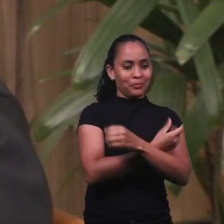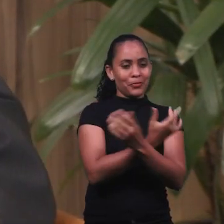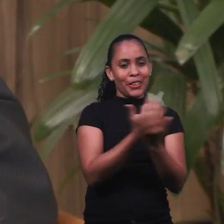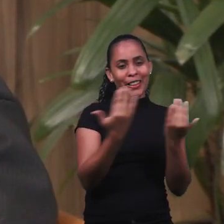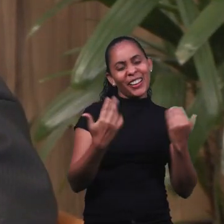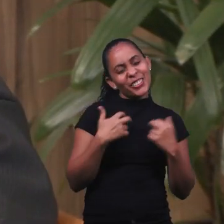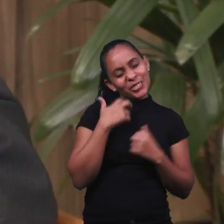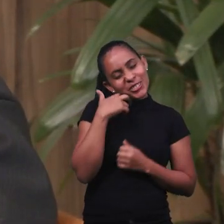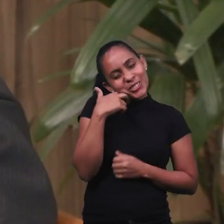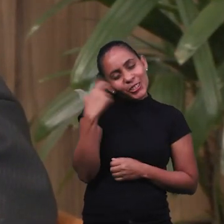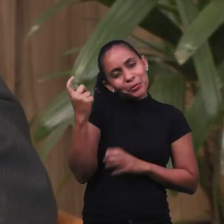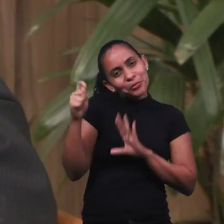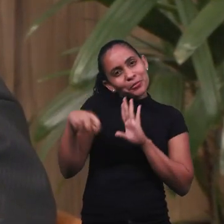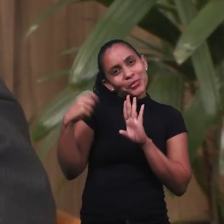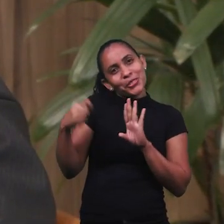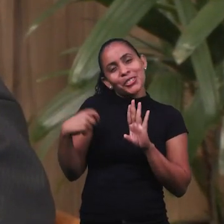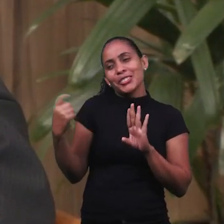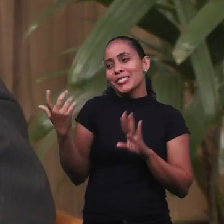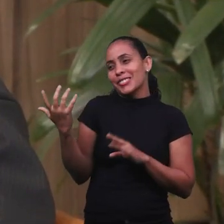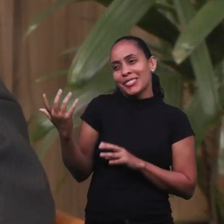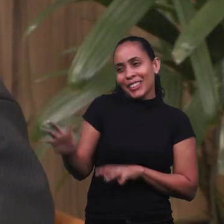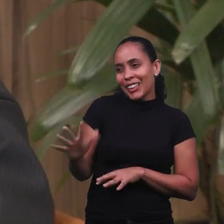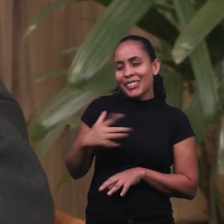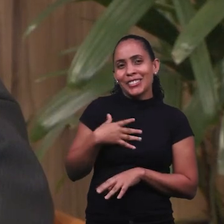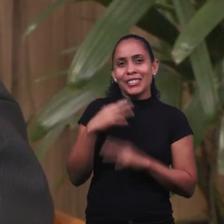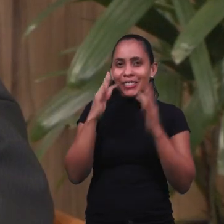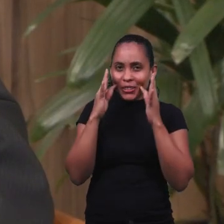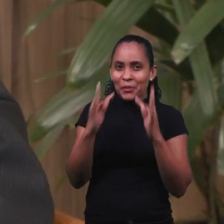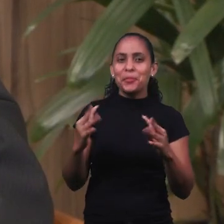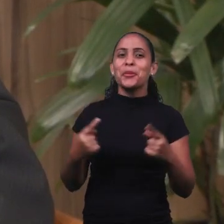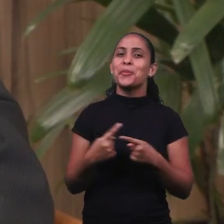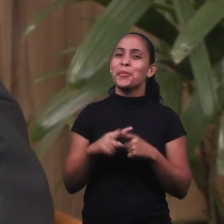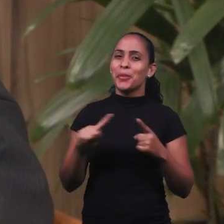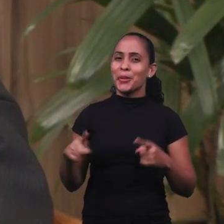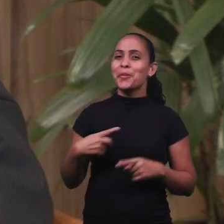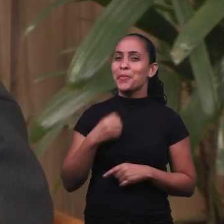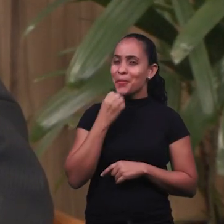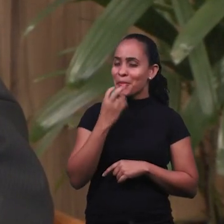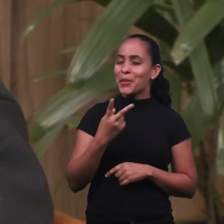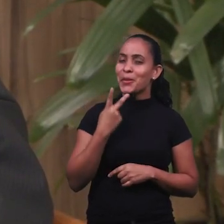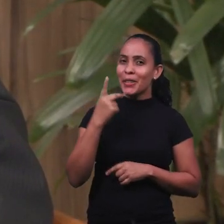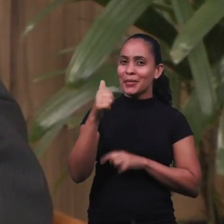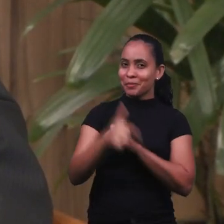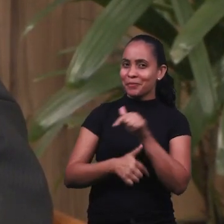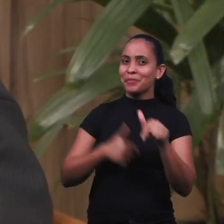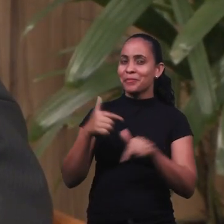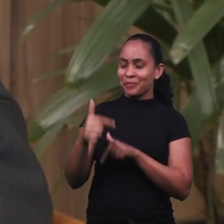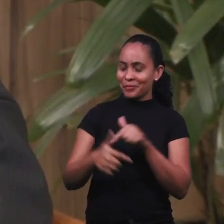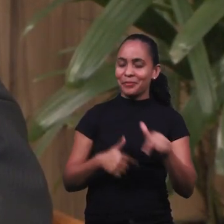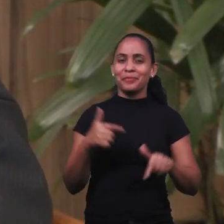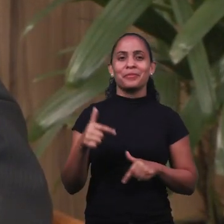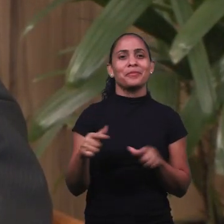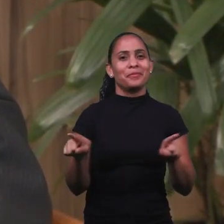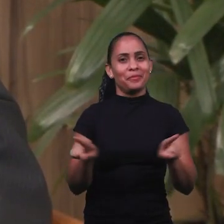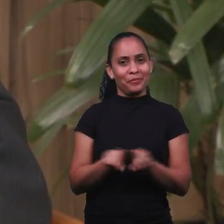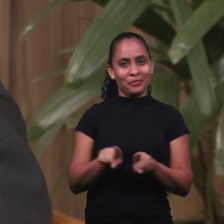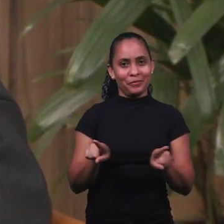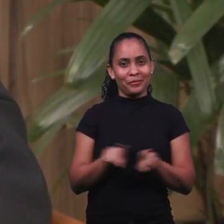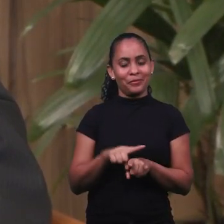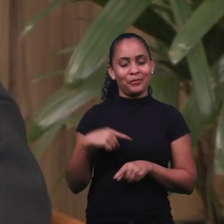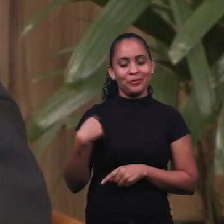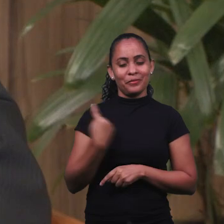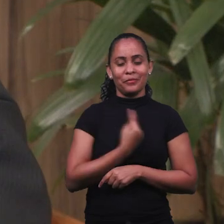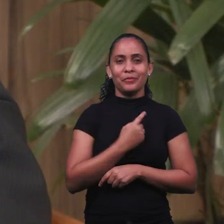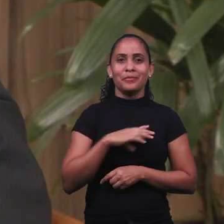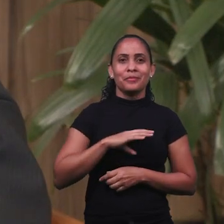talvez não quis gravar o vídeo, né, o testemunho dele, mas é bom citar aqui porque ele trabalha também para o Senhor, então são pessoas que nós